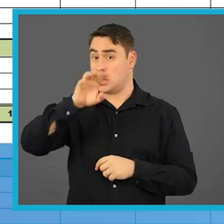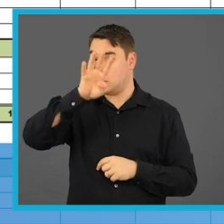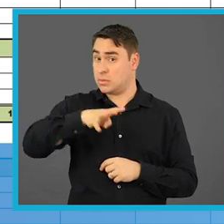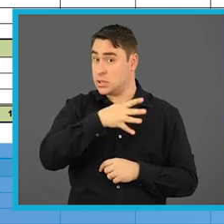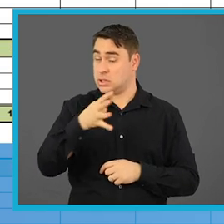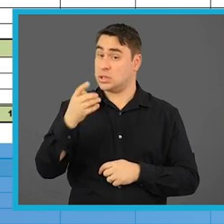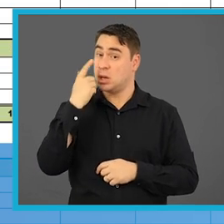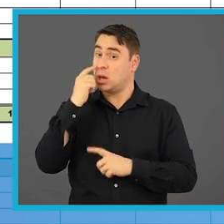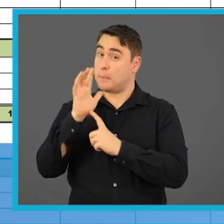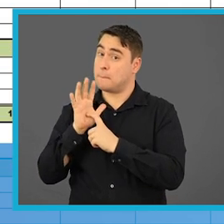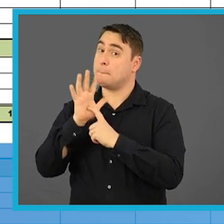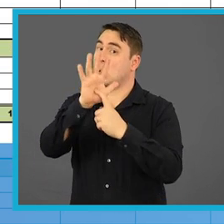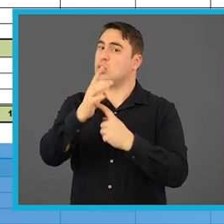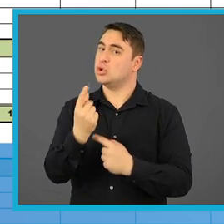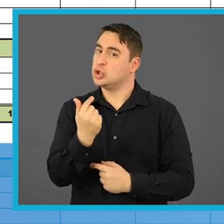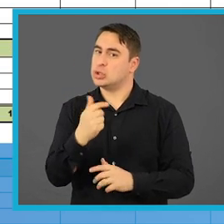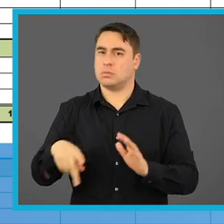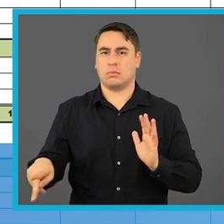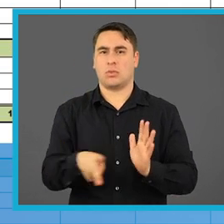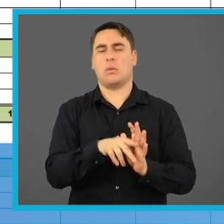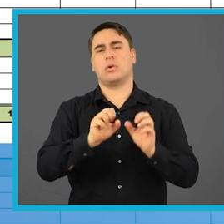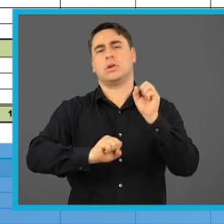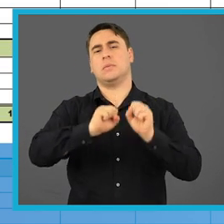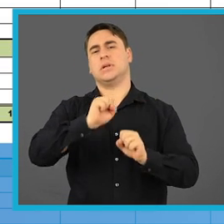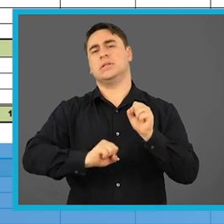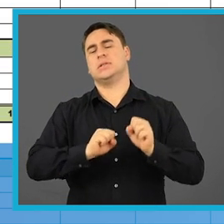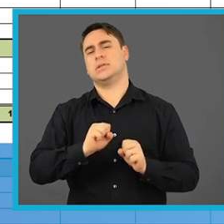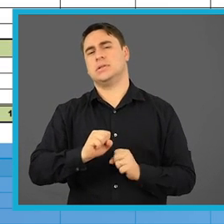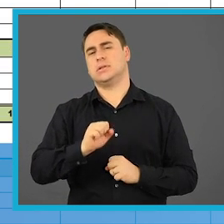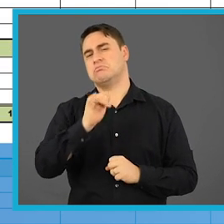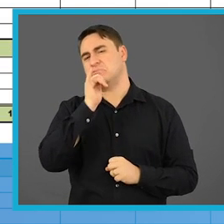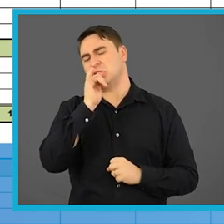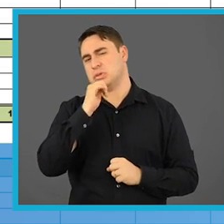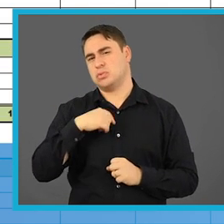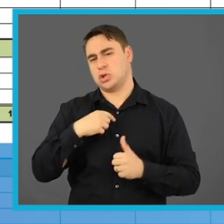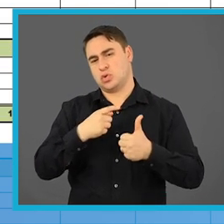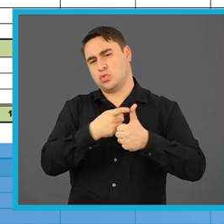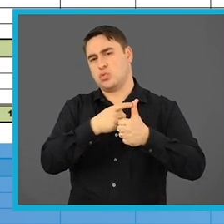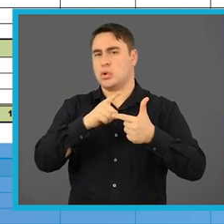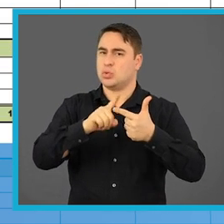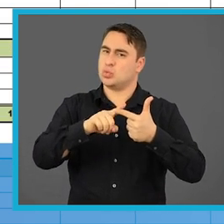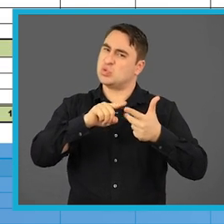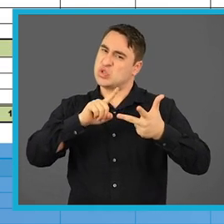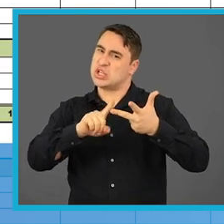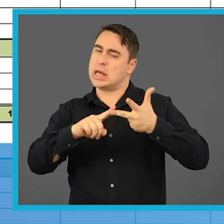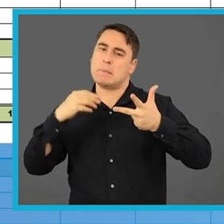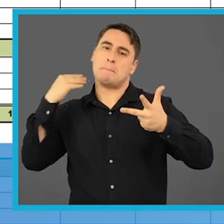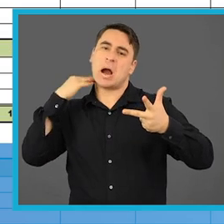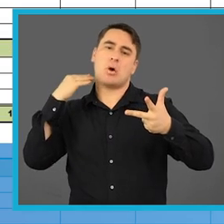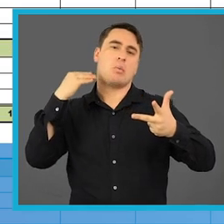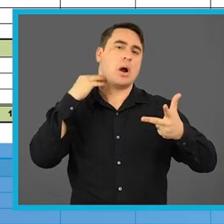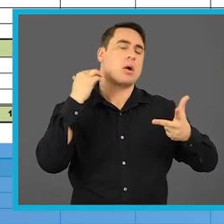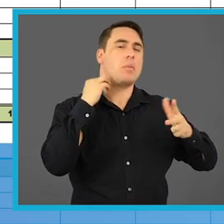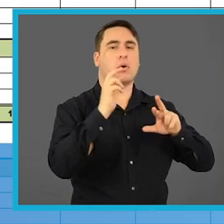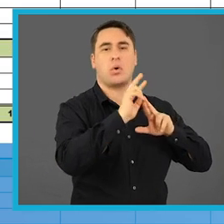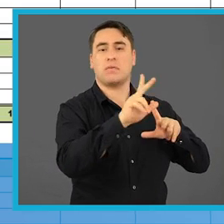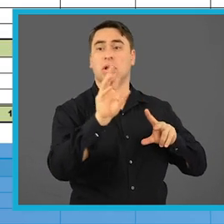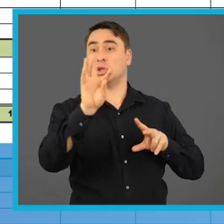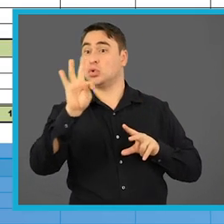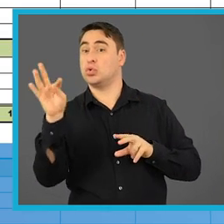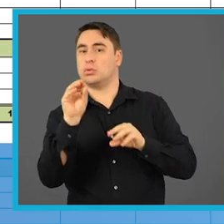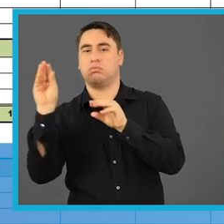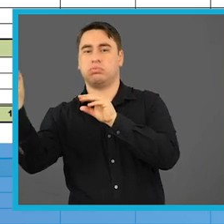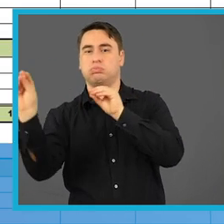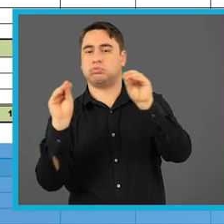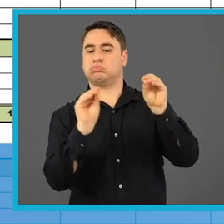planilha ela reflete o dinheiro da empresa. Portanto, se eu tenho 2 ou 3 contas bancárias, todas elas devem